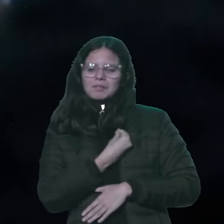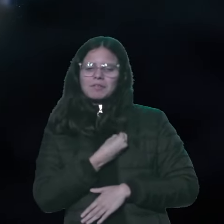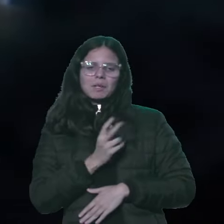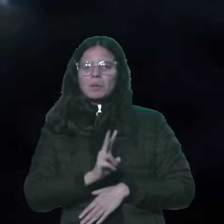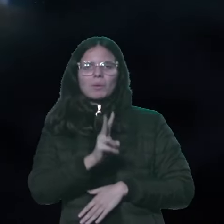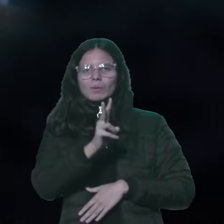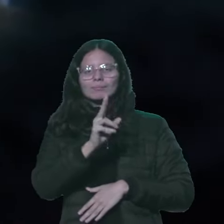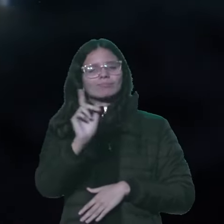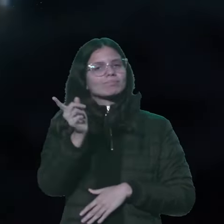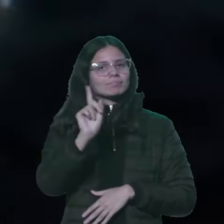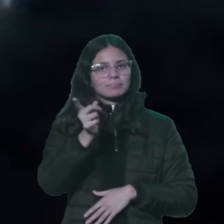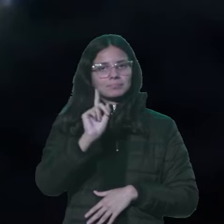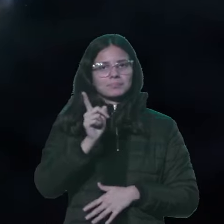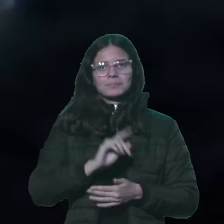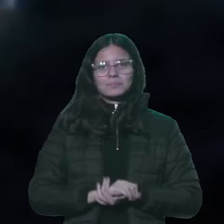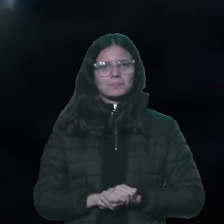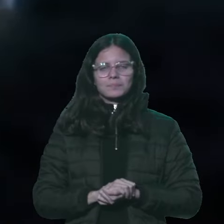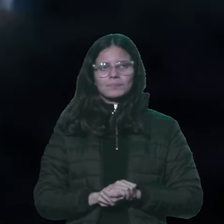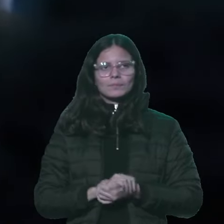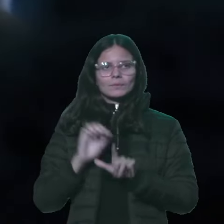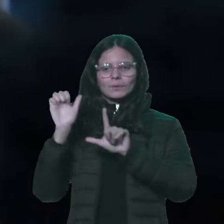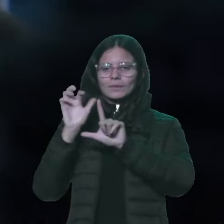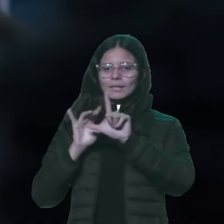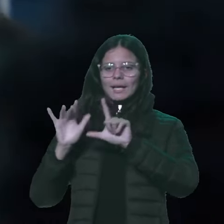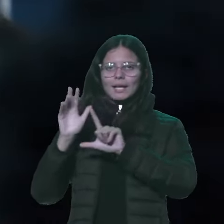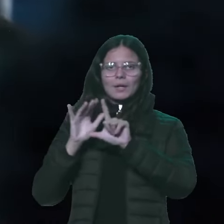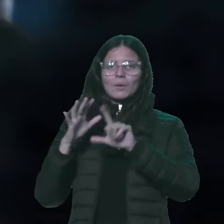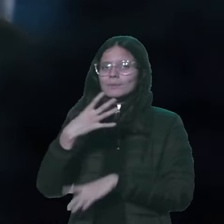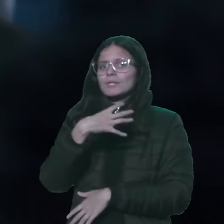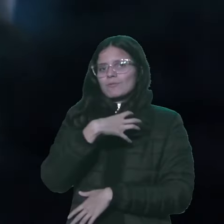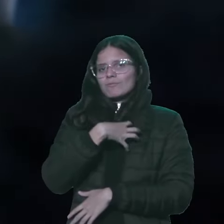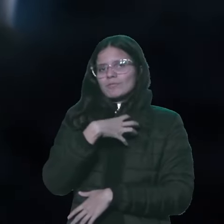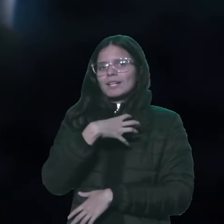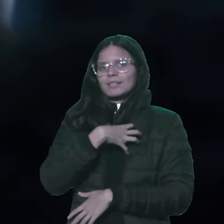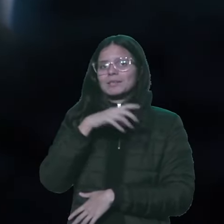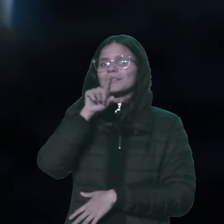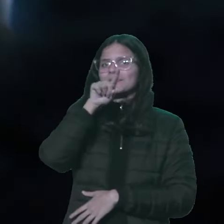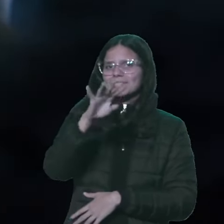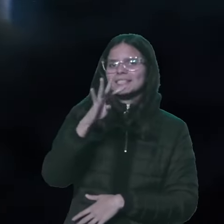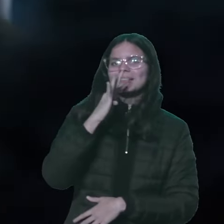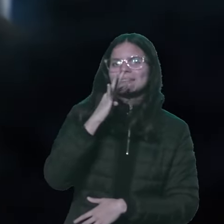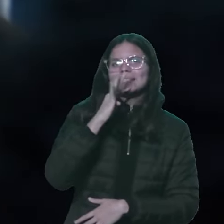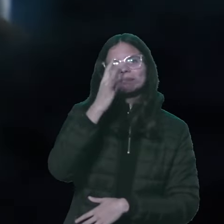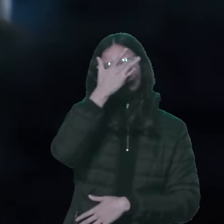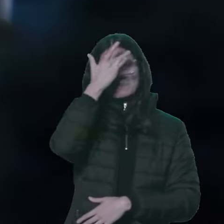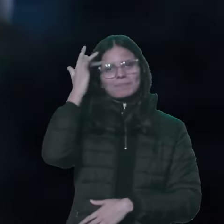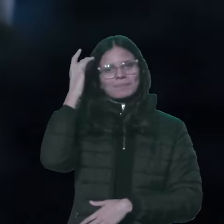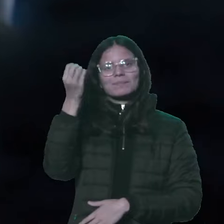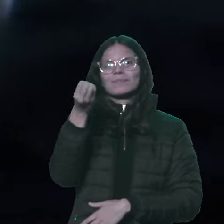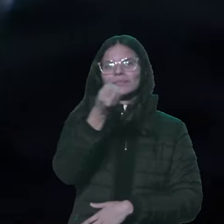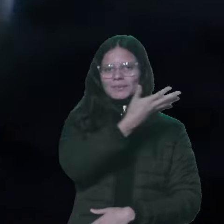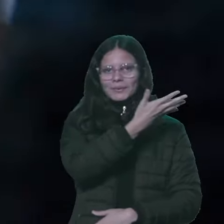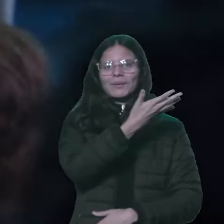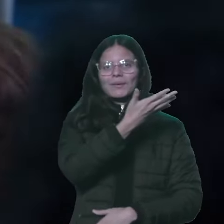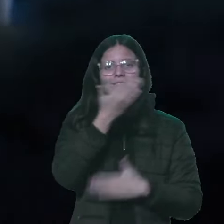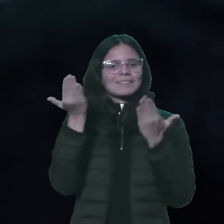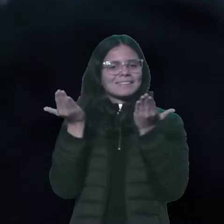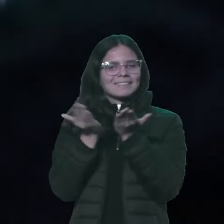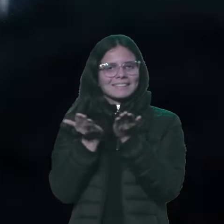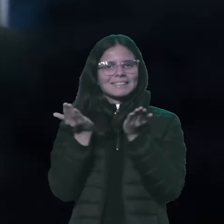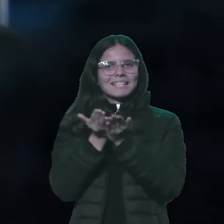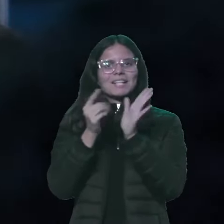jeito. Tá? Esse QR Code é um meio, para você conhecer gente aqui, e andar com gente nova que vai